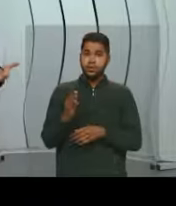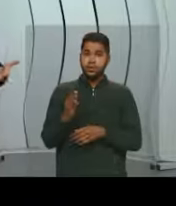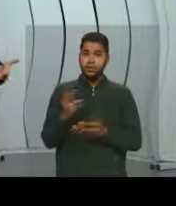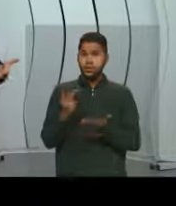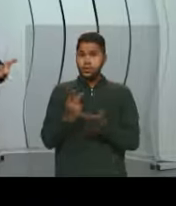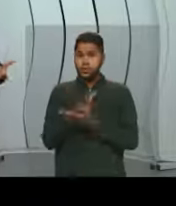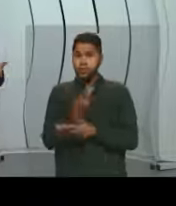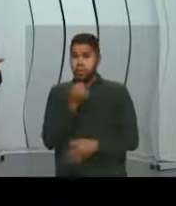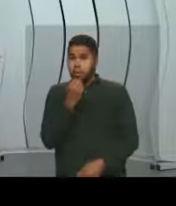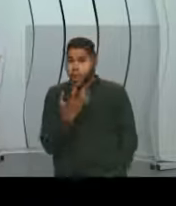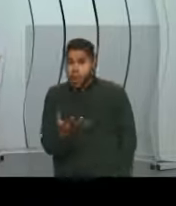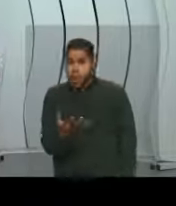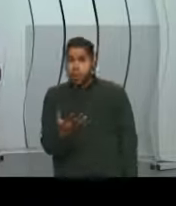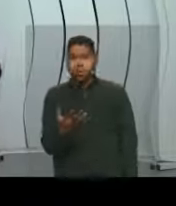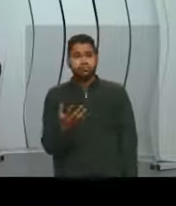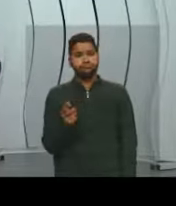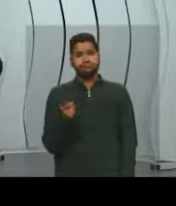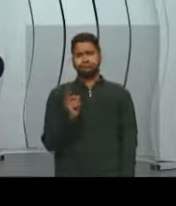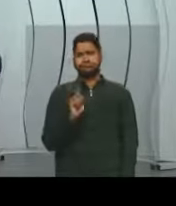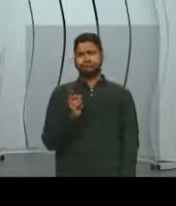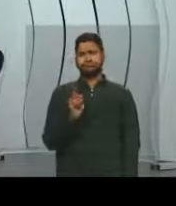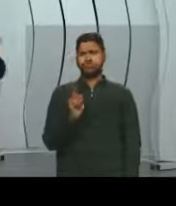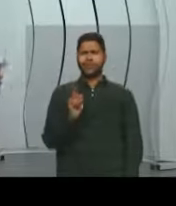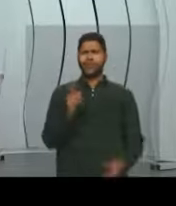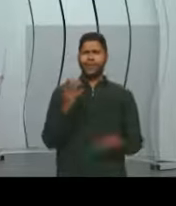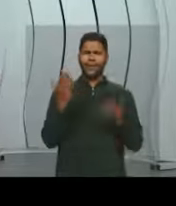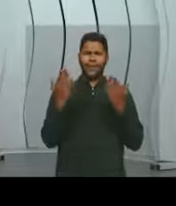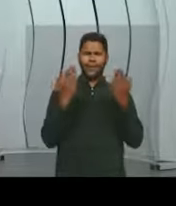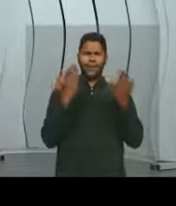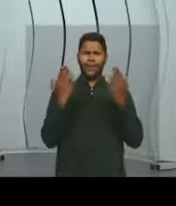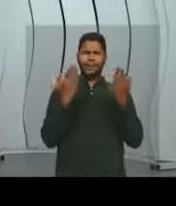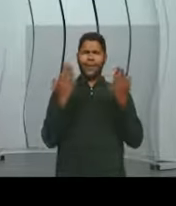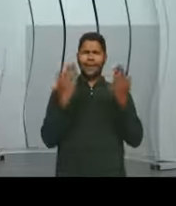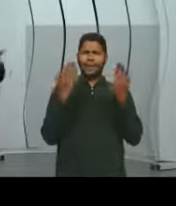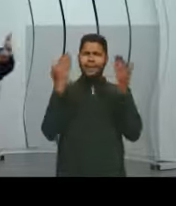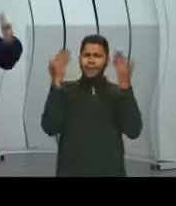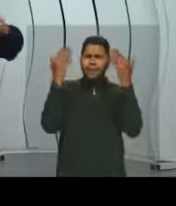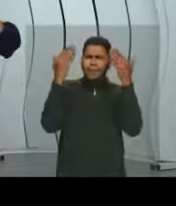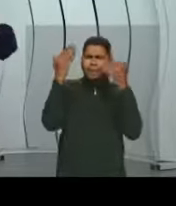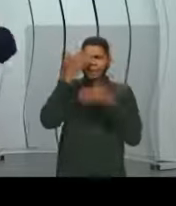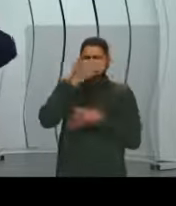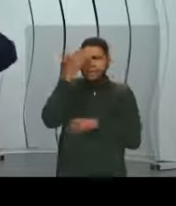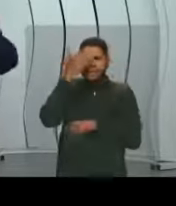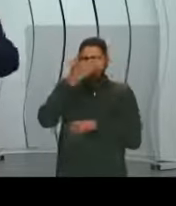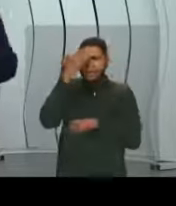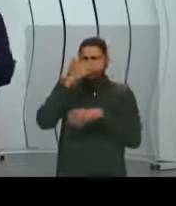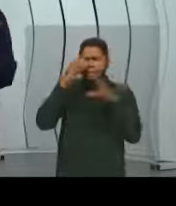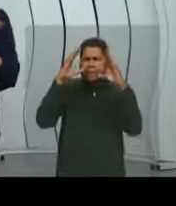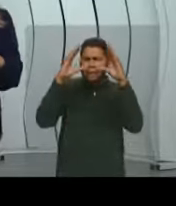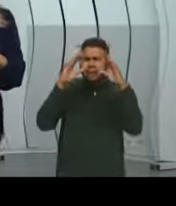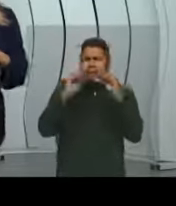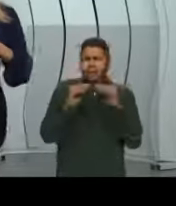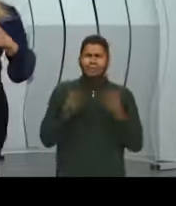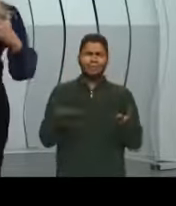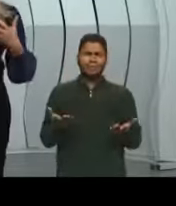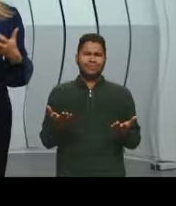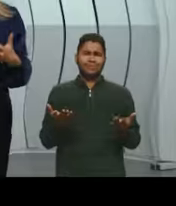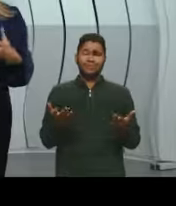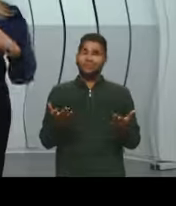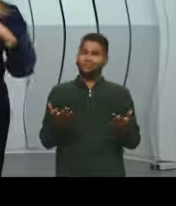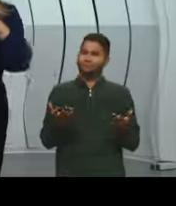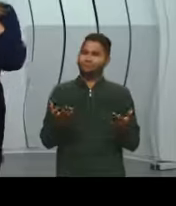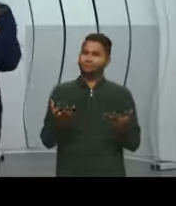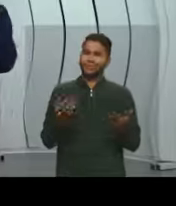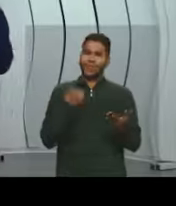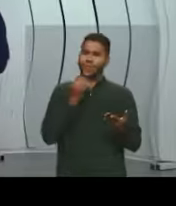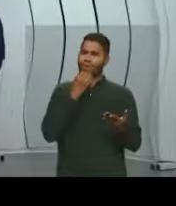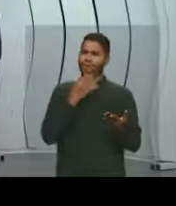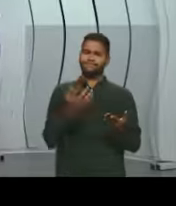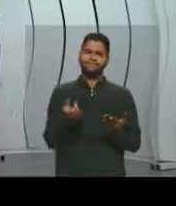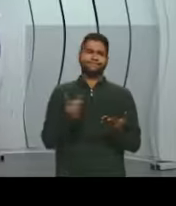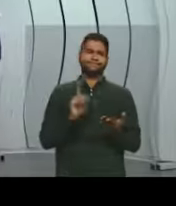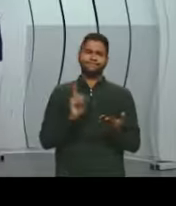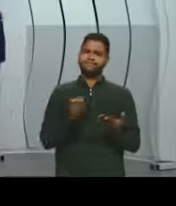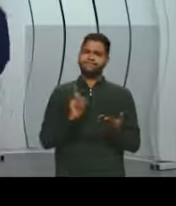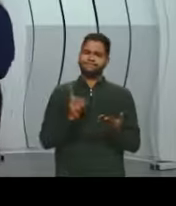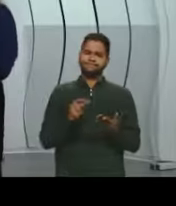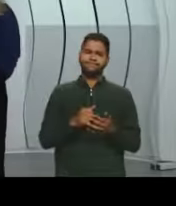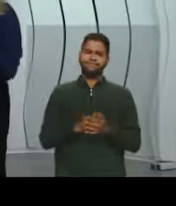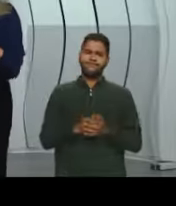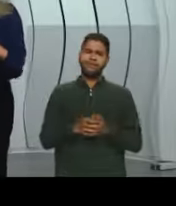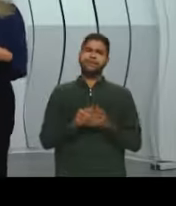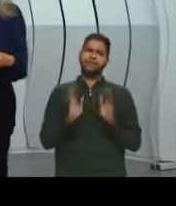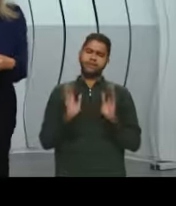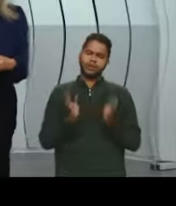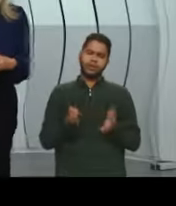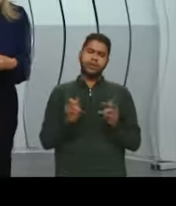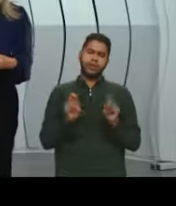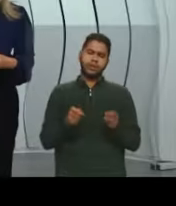Não, porque se está comparando com uma sombra, né, com um escurecimento, então, você